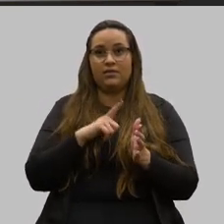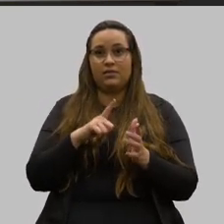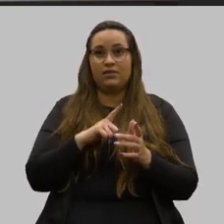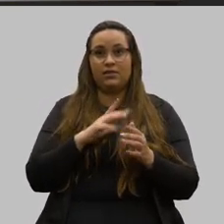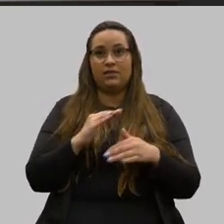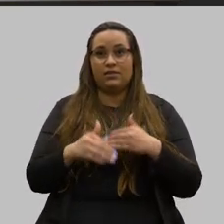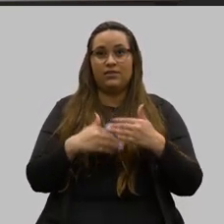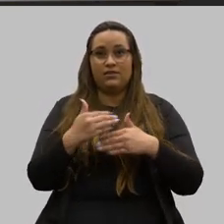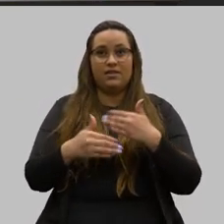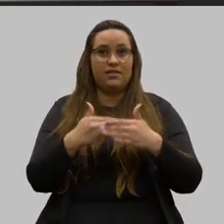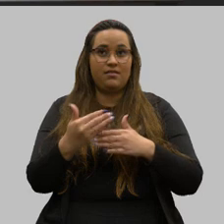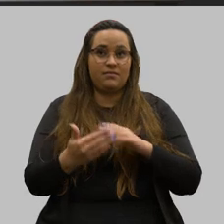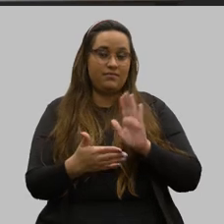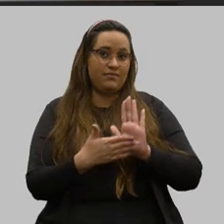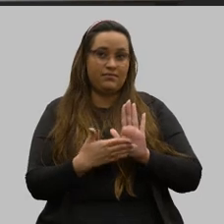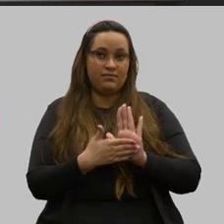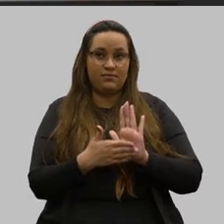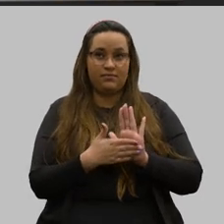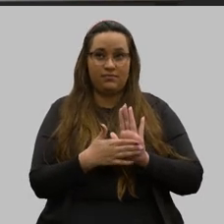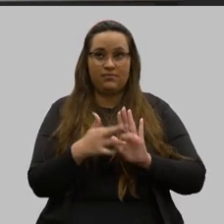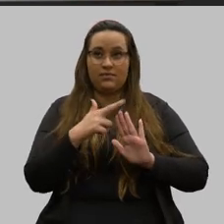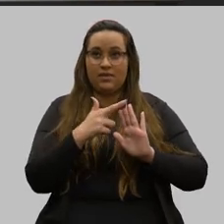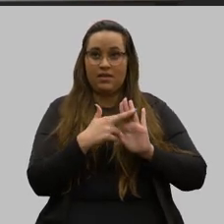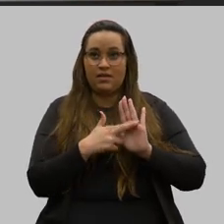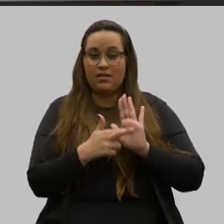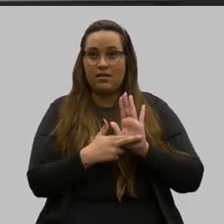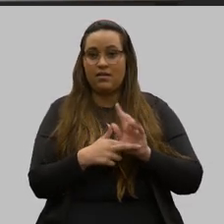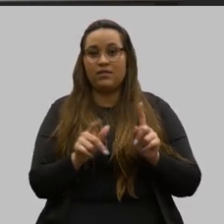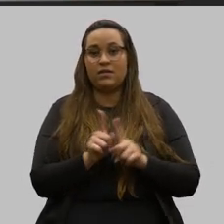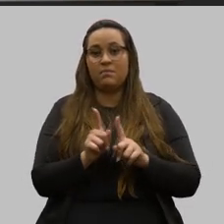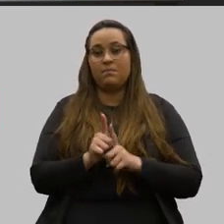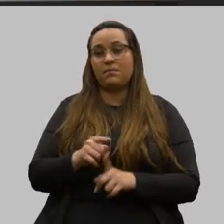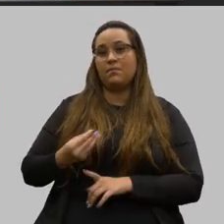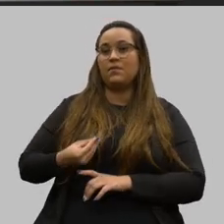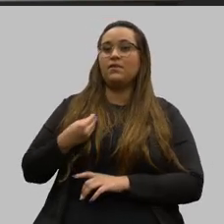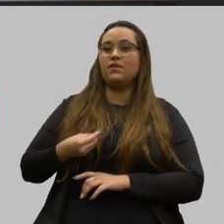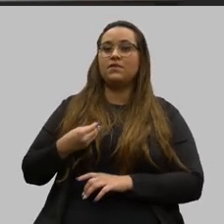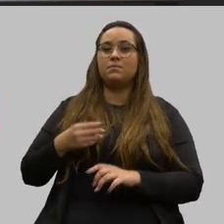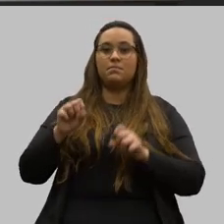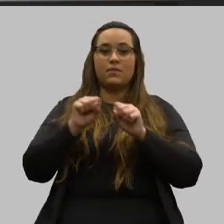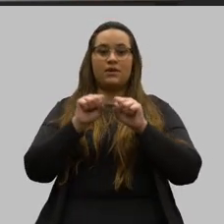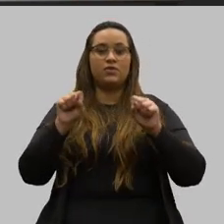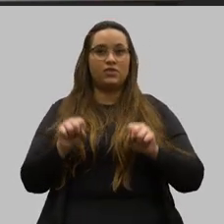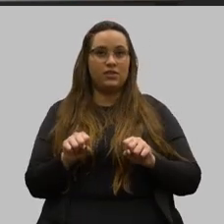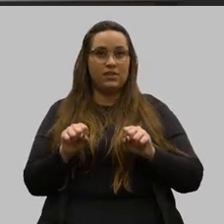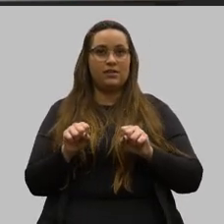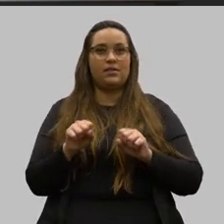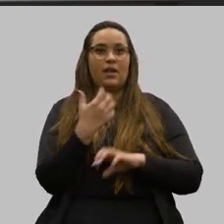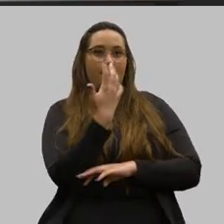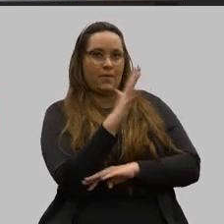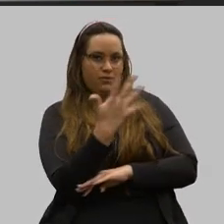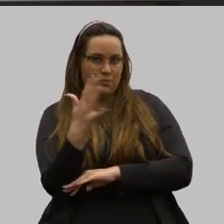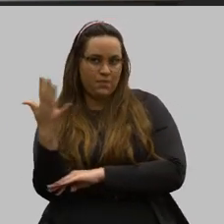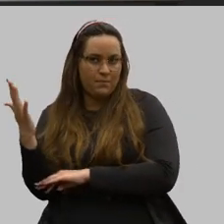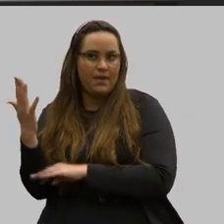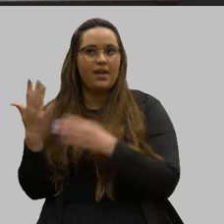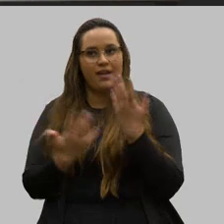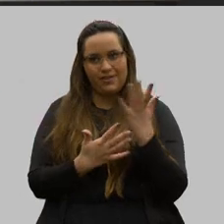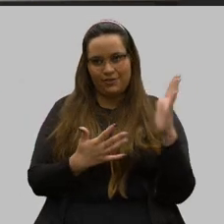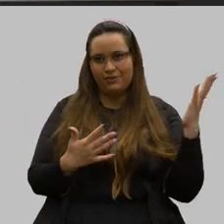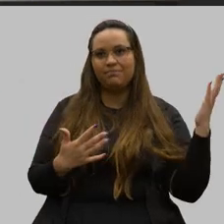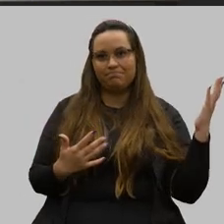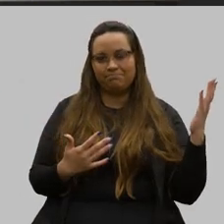com essa atividade e eh fazendo parte sim do sistema de meio ambiente que é o sistema